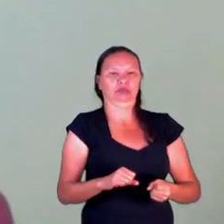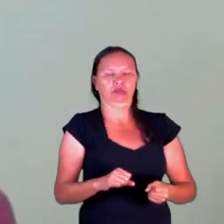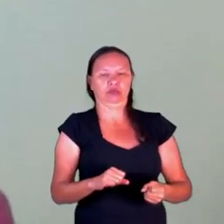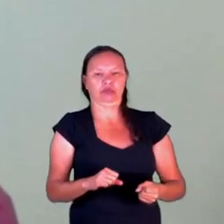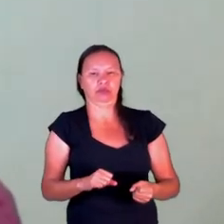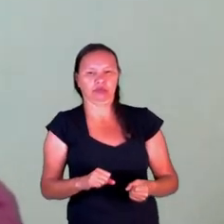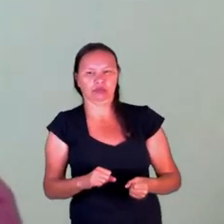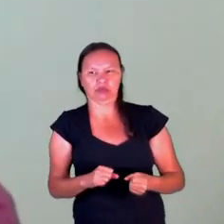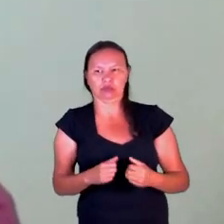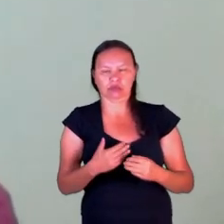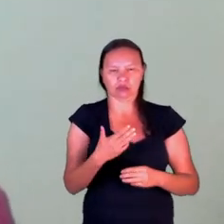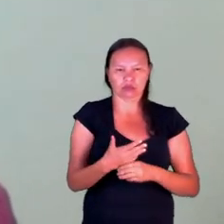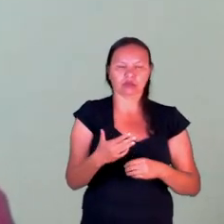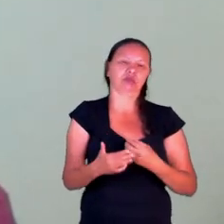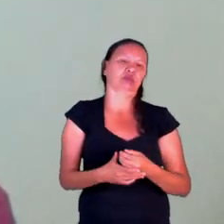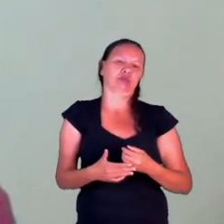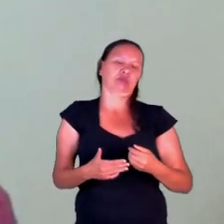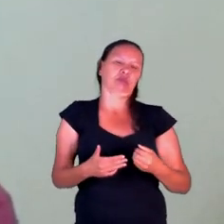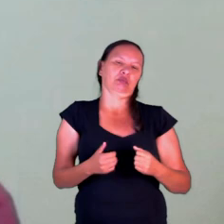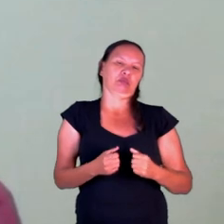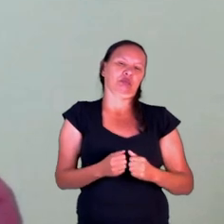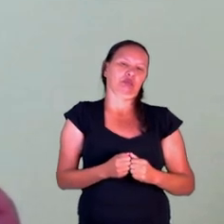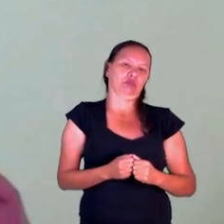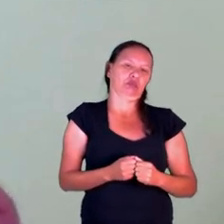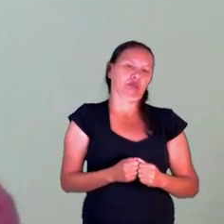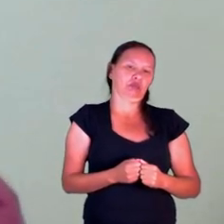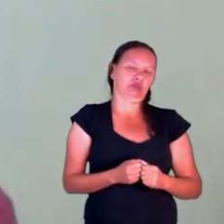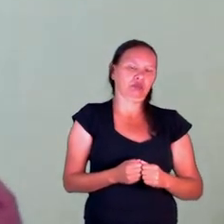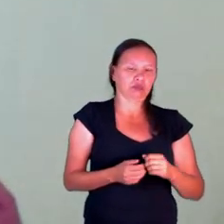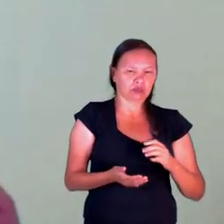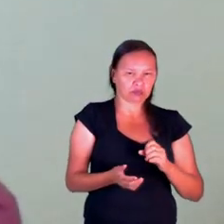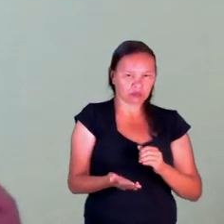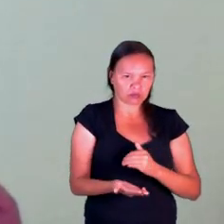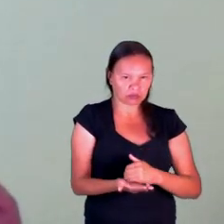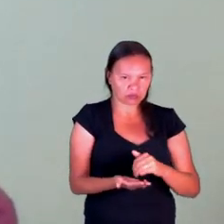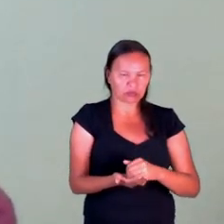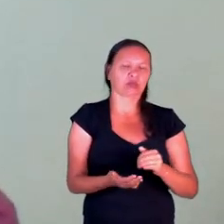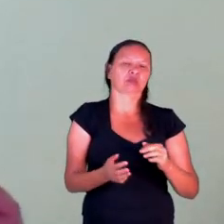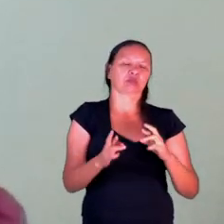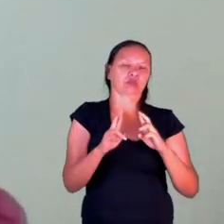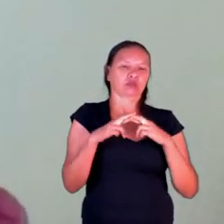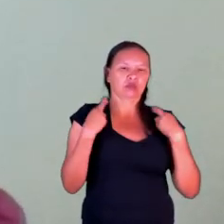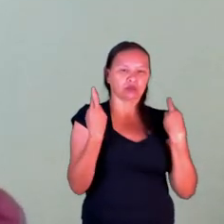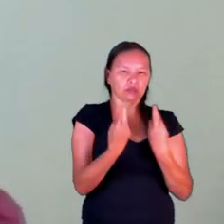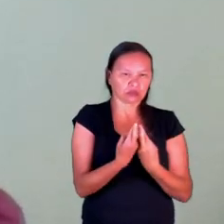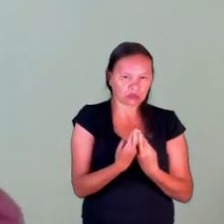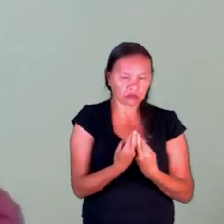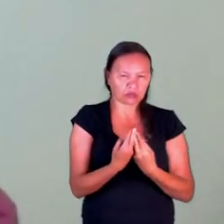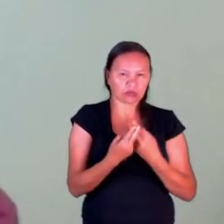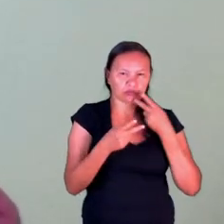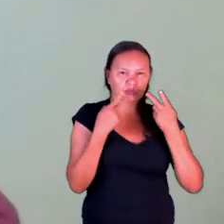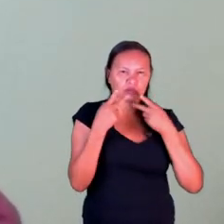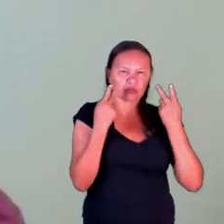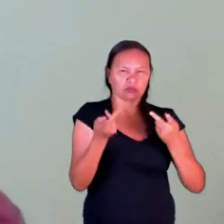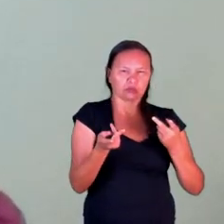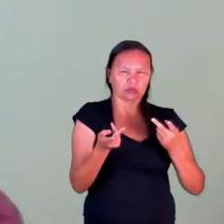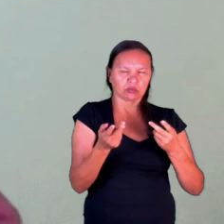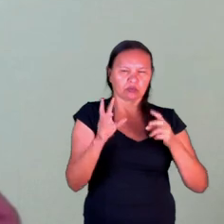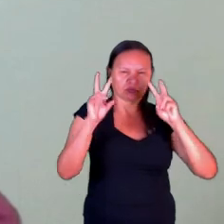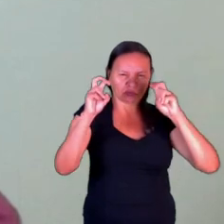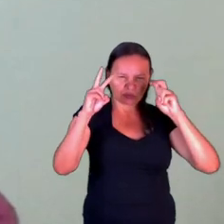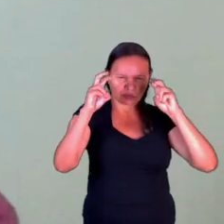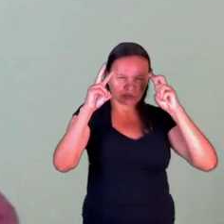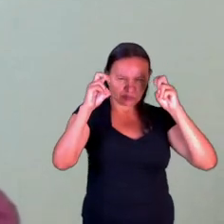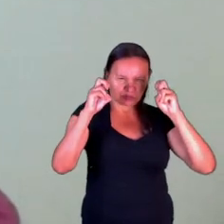realmente essa questão da dos orçamentos propriamente ditos né eu vi que o Senor mencionou a questão de um termo de cooperação com o